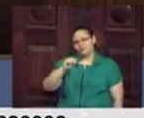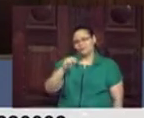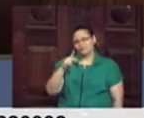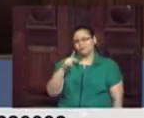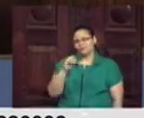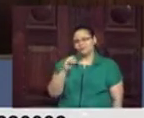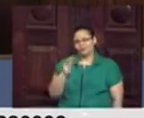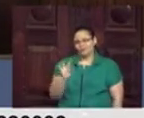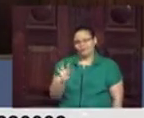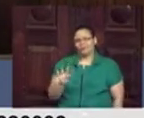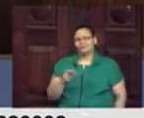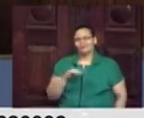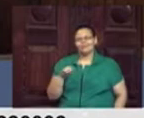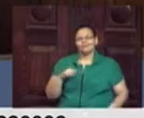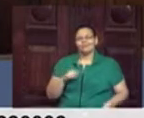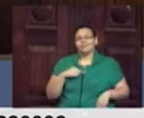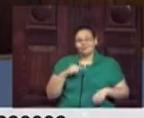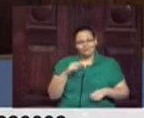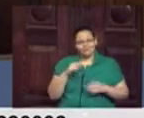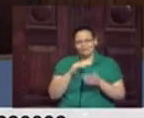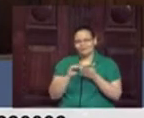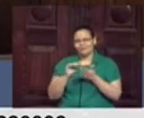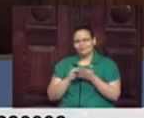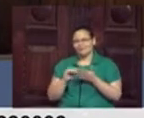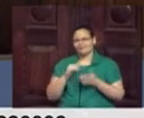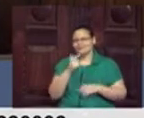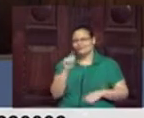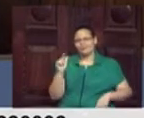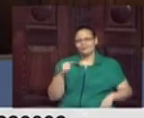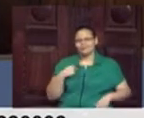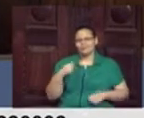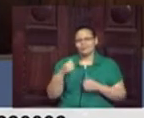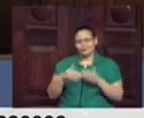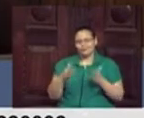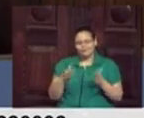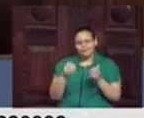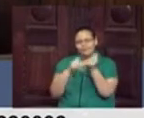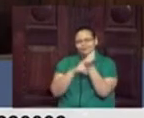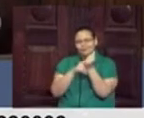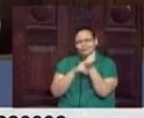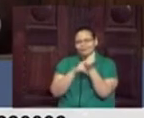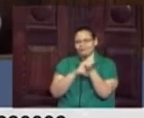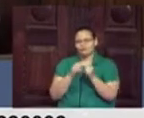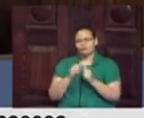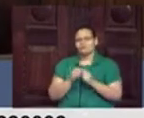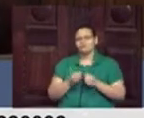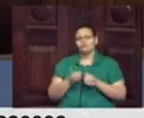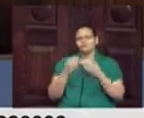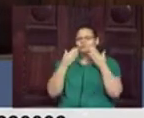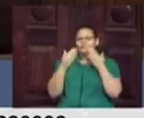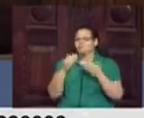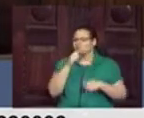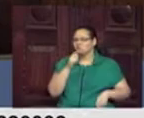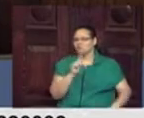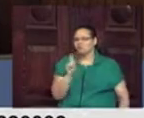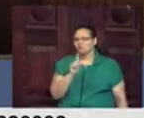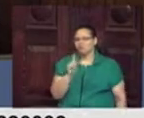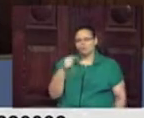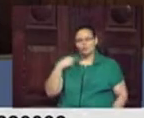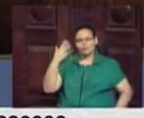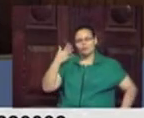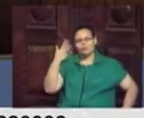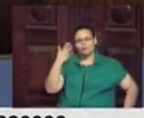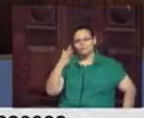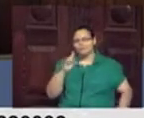nenhum. Nem esse, nem todos os outros. Essa caixa preta nunca foi aberta. É mole vir para cá agora e fazer discurso. Mas a